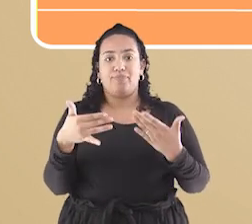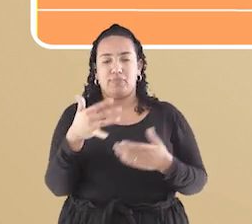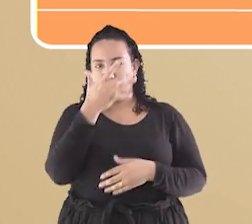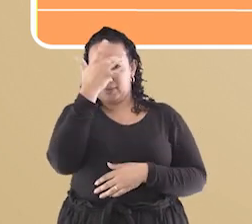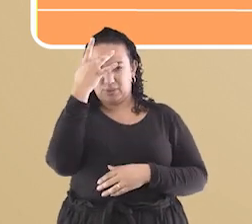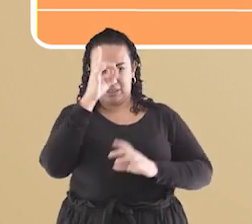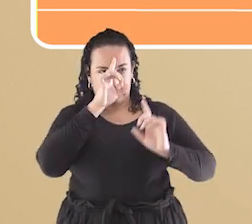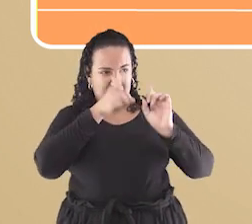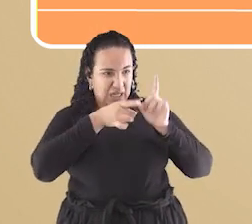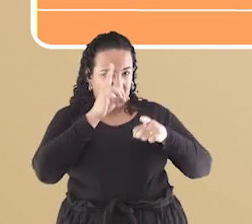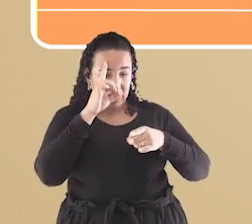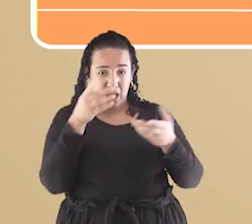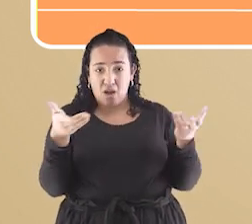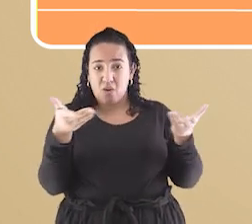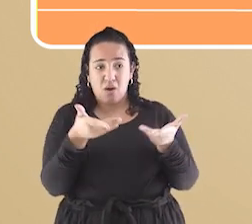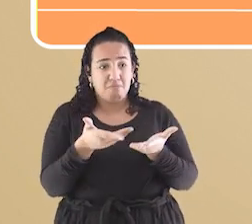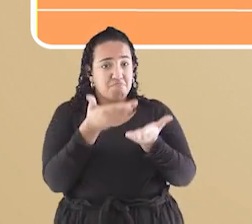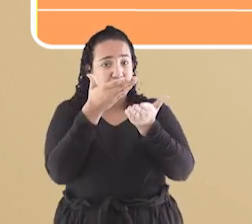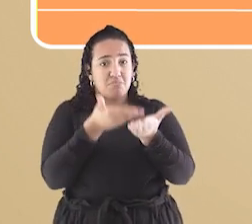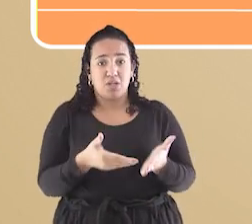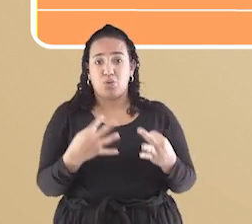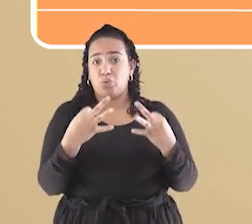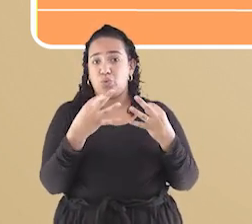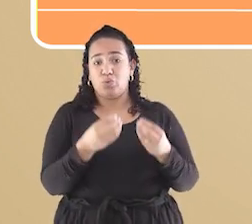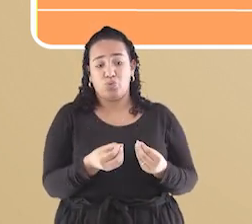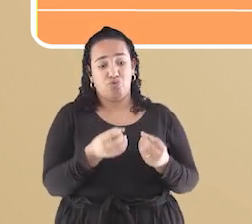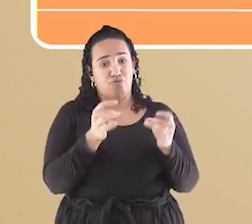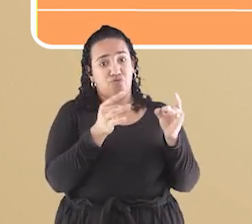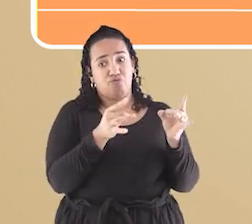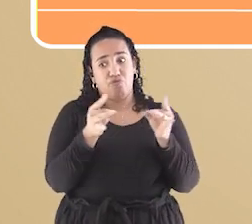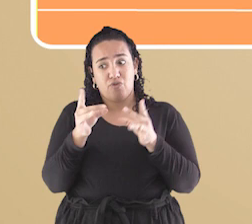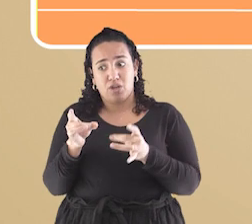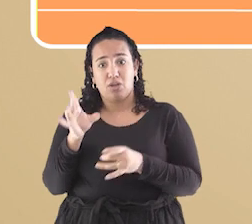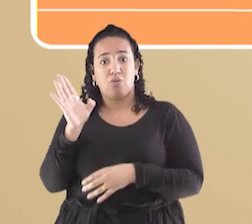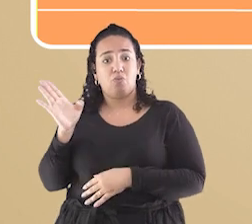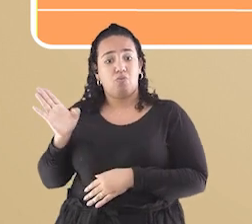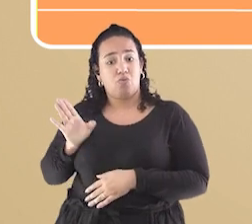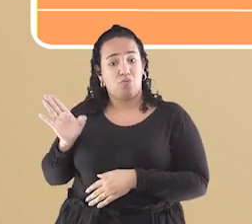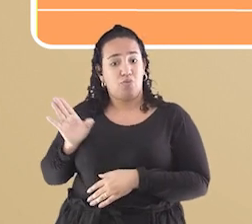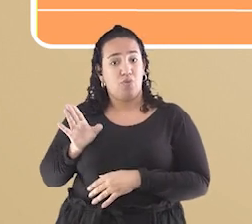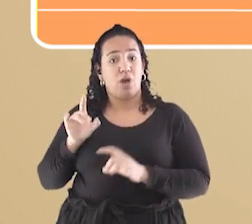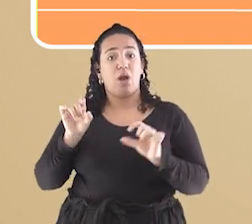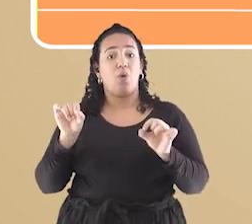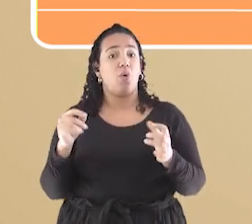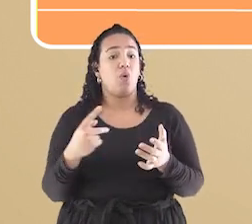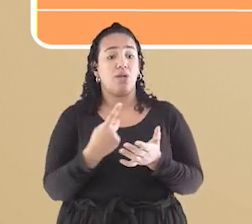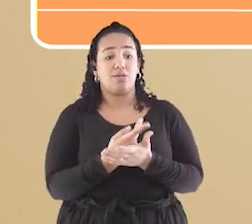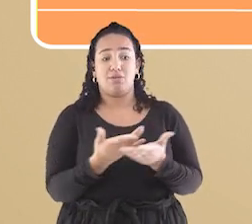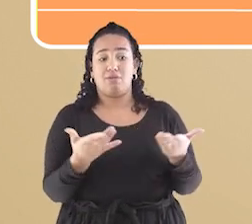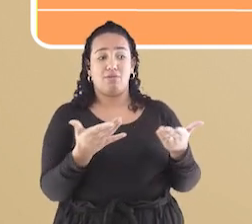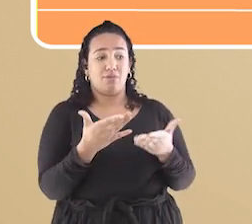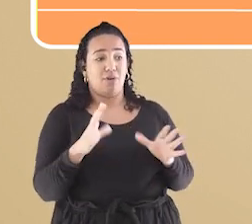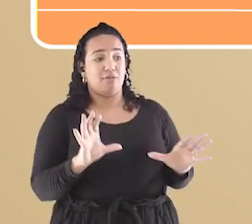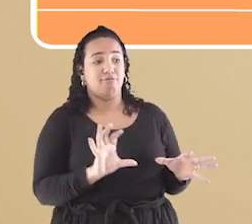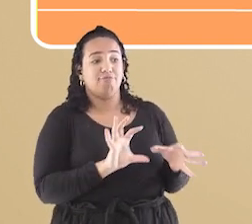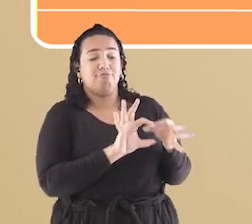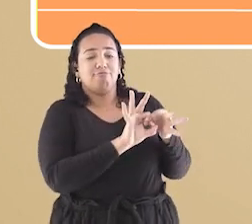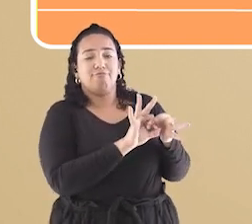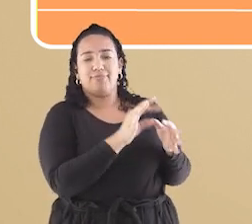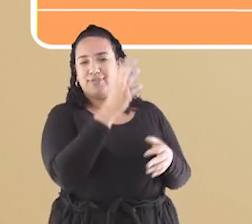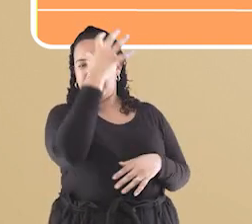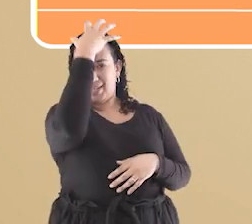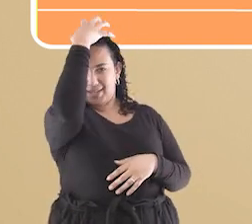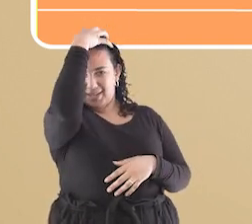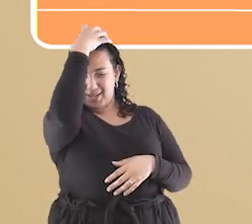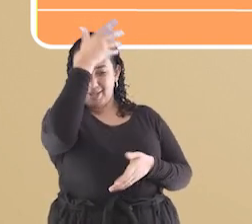terra falidos que vendiam seus bens para a burguesia passaram a cultivar laços com o rei, o que reforçou os laços de